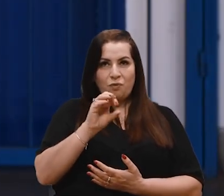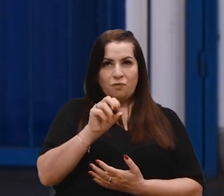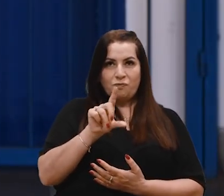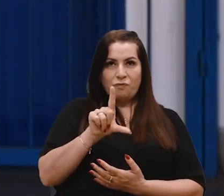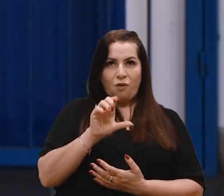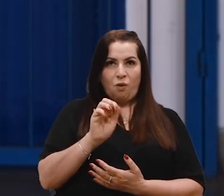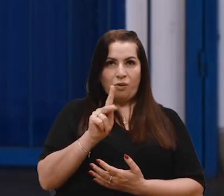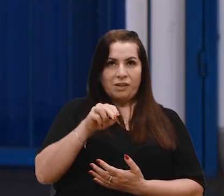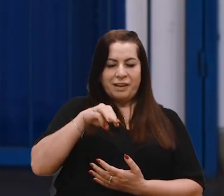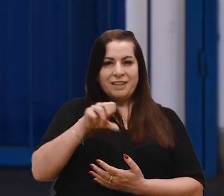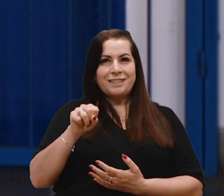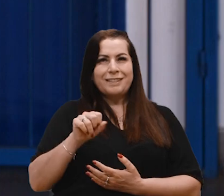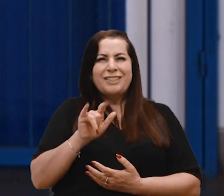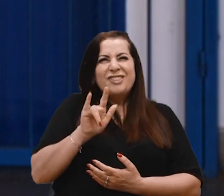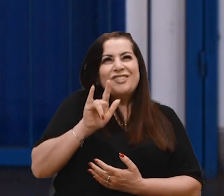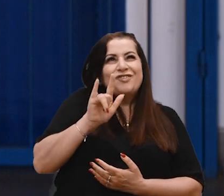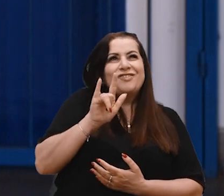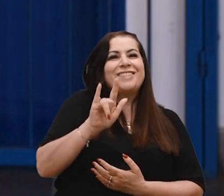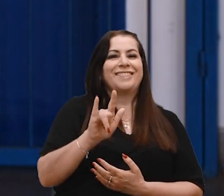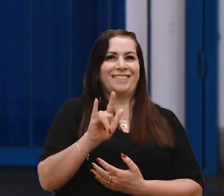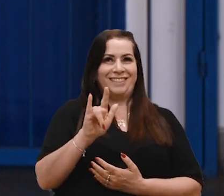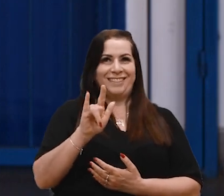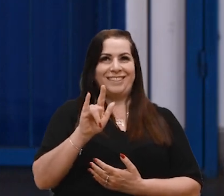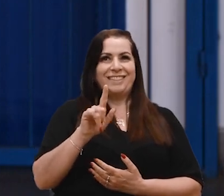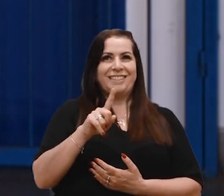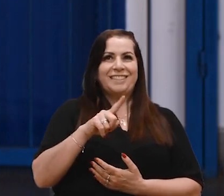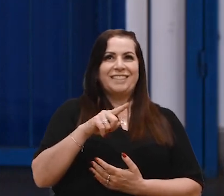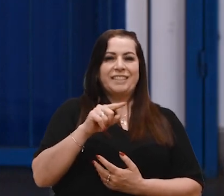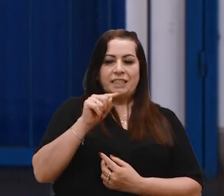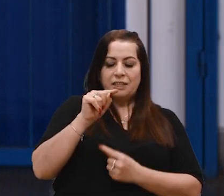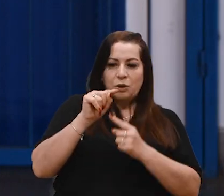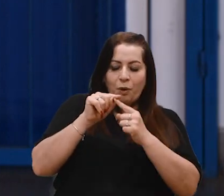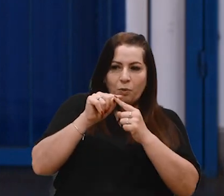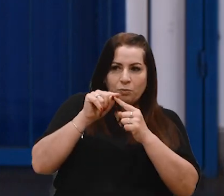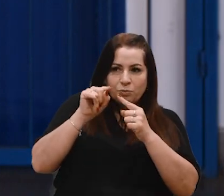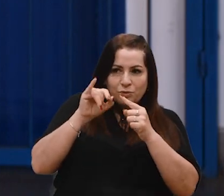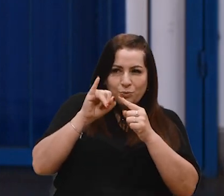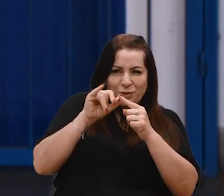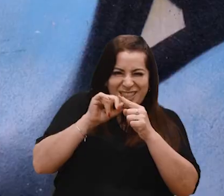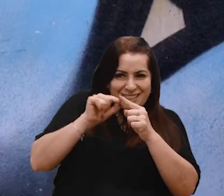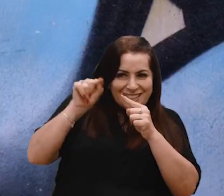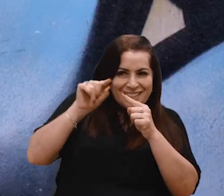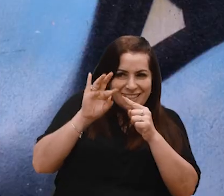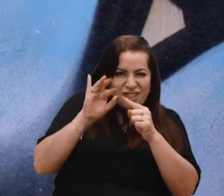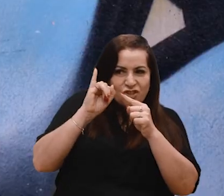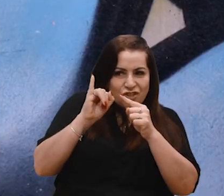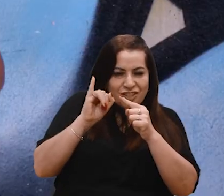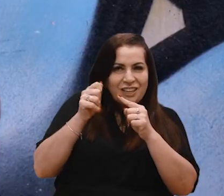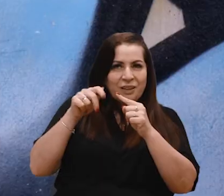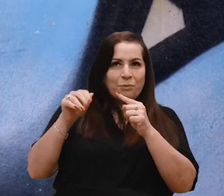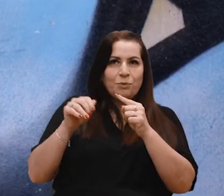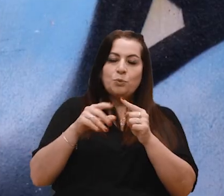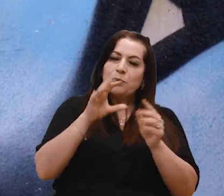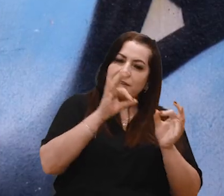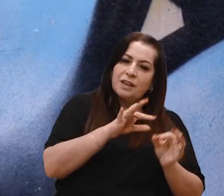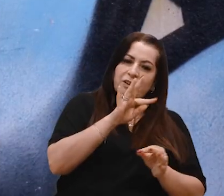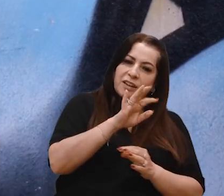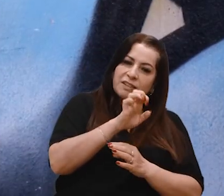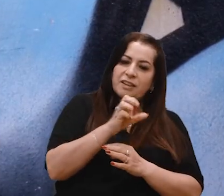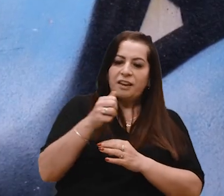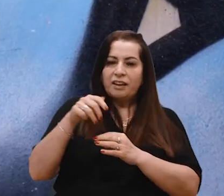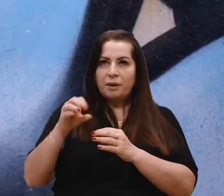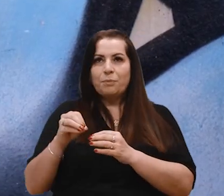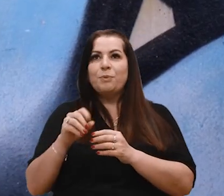do Volks aqui, mas te amo, ela diz, né? A gente acentua ali, coloca um izinho, mas o certo é